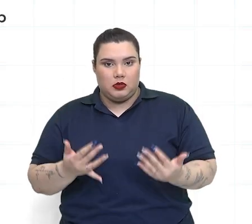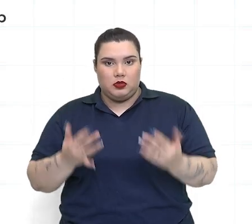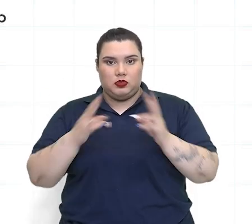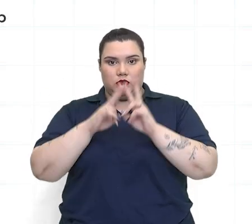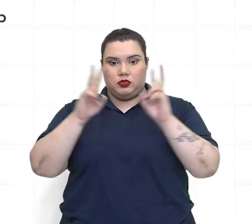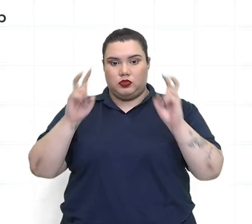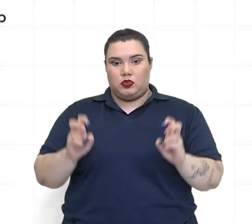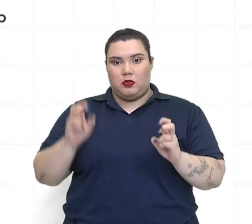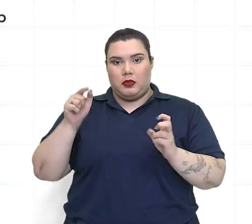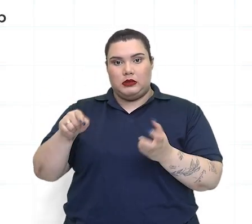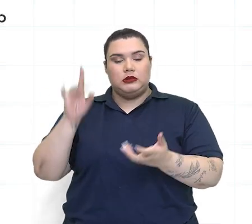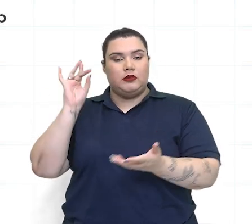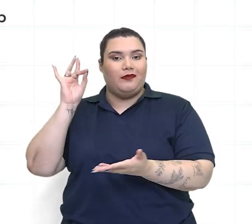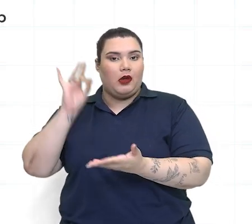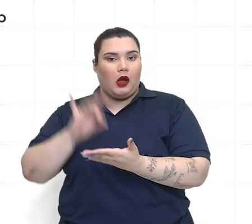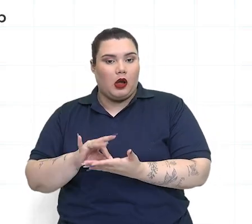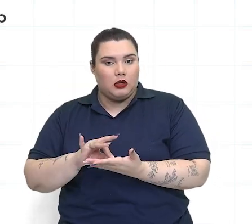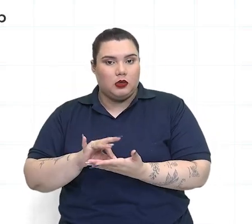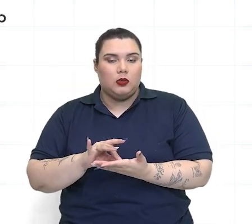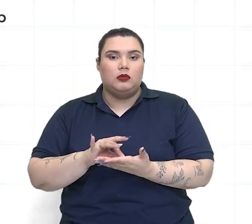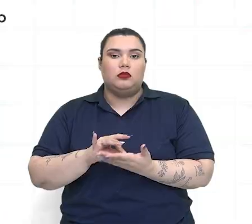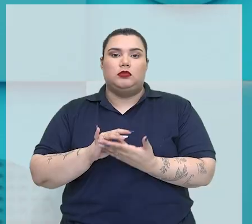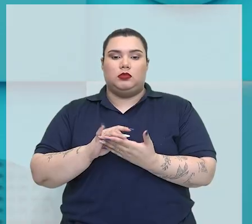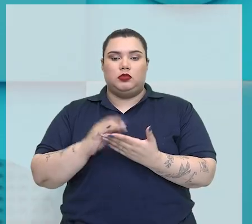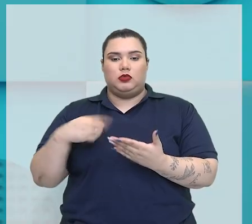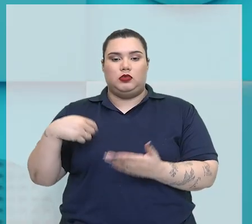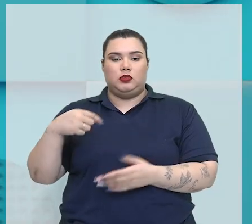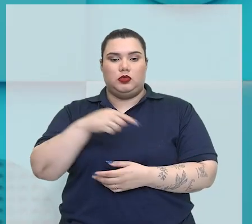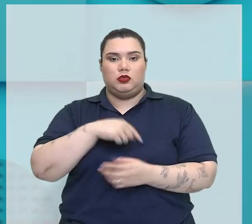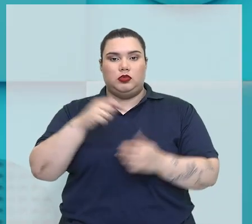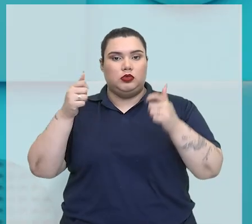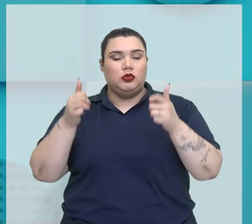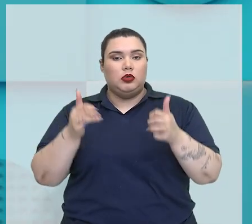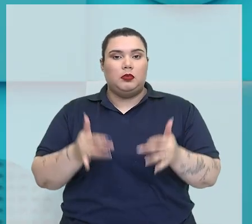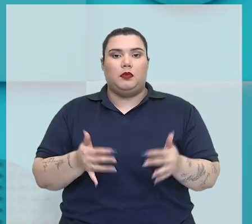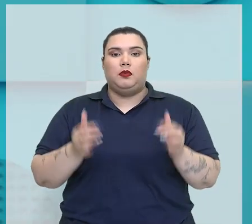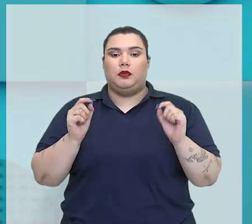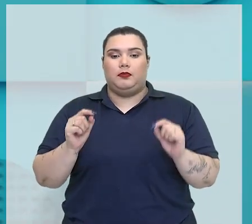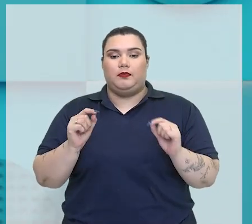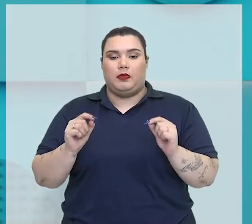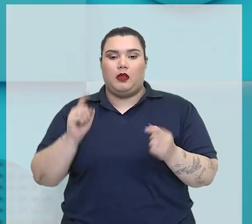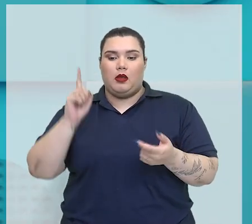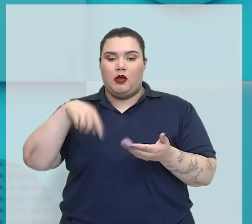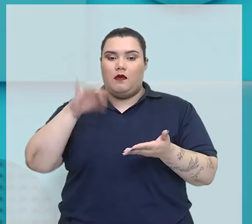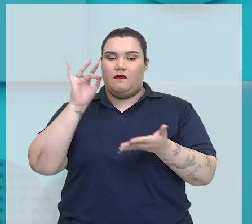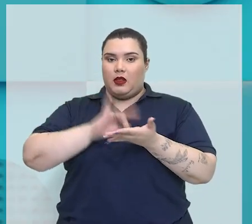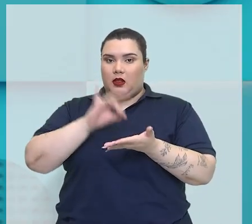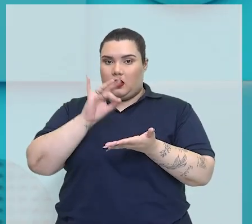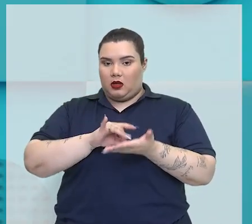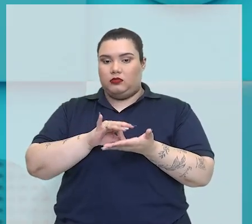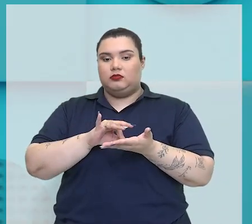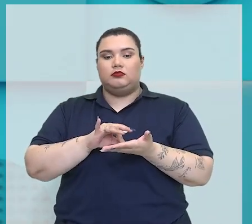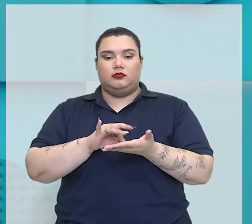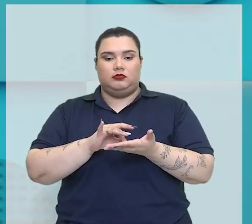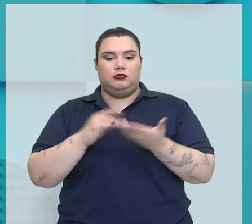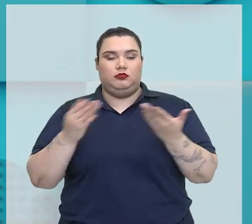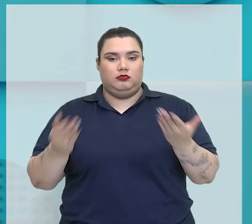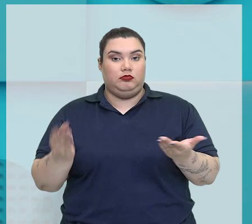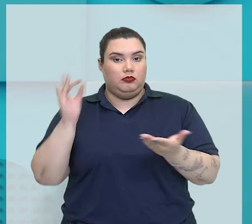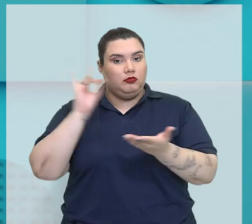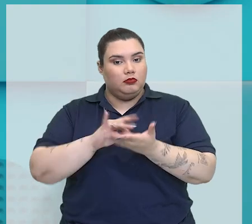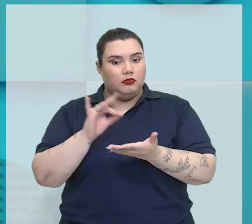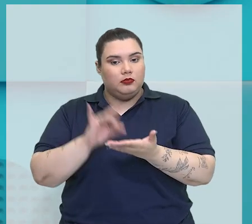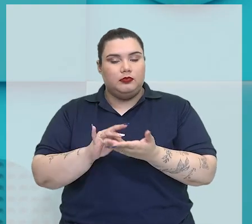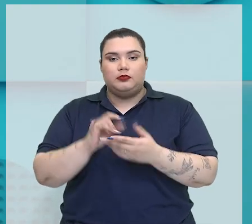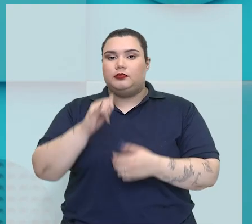do fato, e nós falamos que é verdade, né? Uma coisa verdadeira.